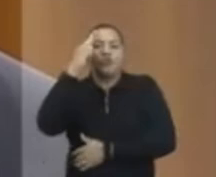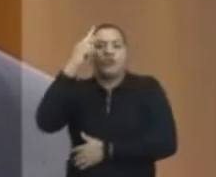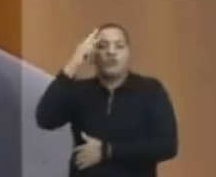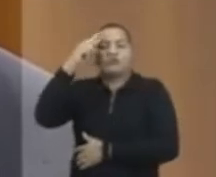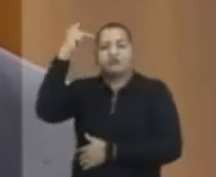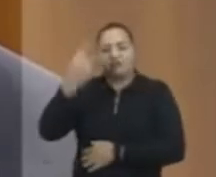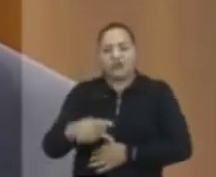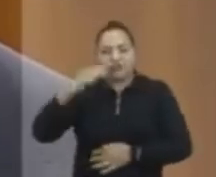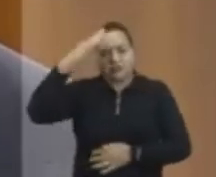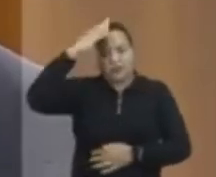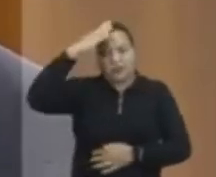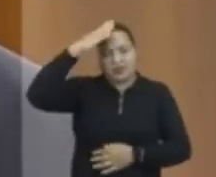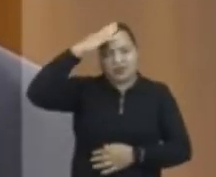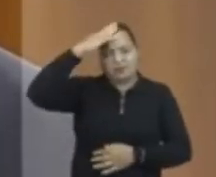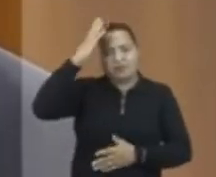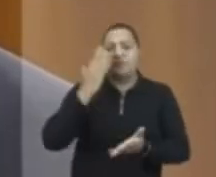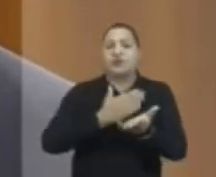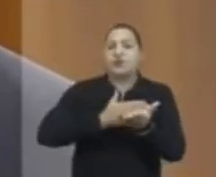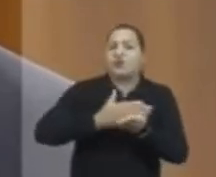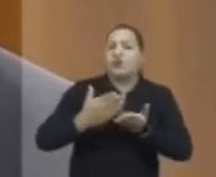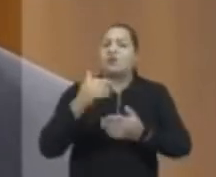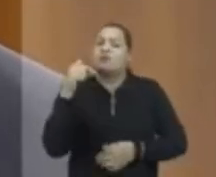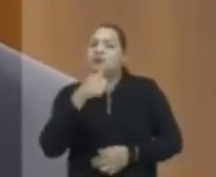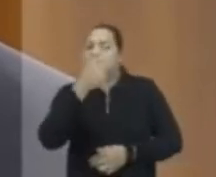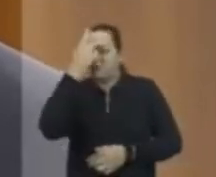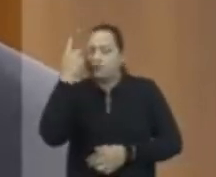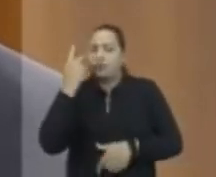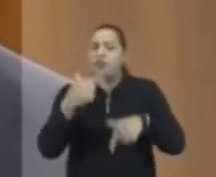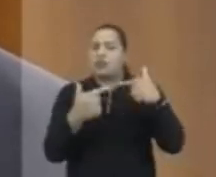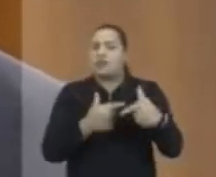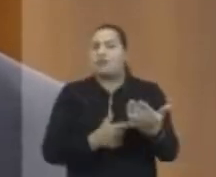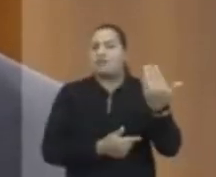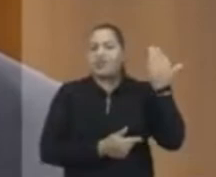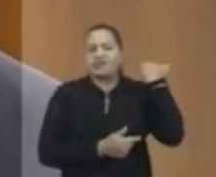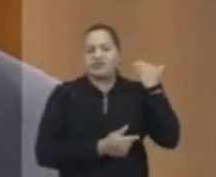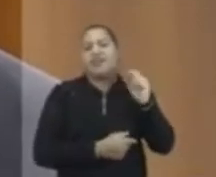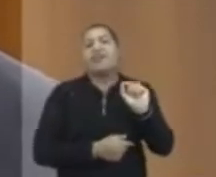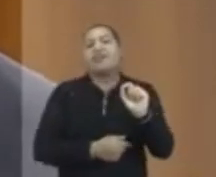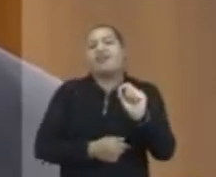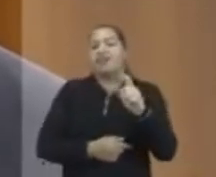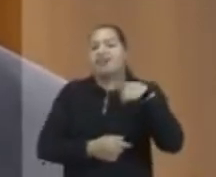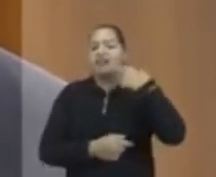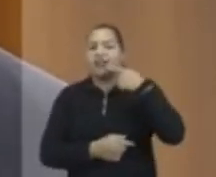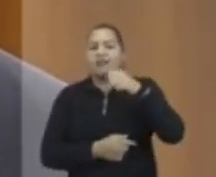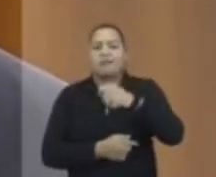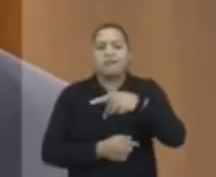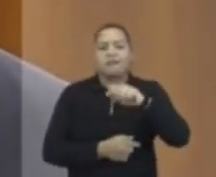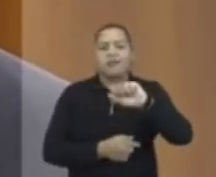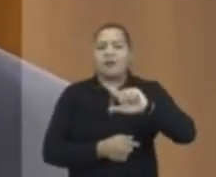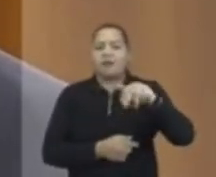Pará, iniciada por nossos antecessores, doutor Palmeira, doutor Almerim